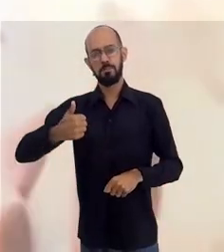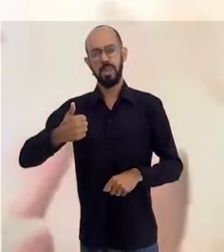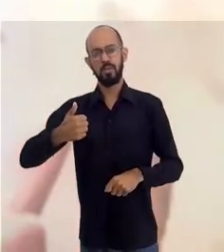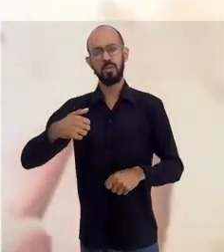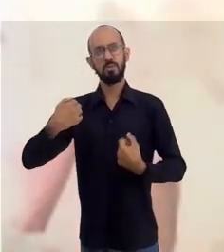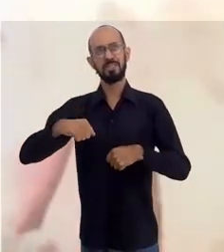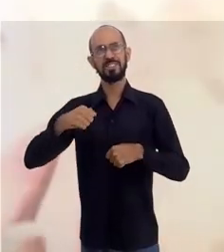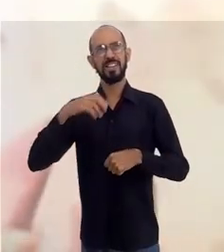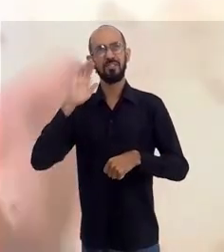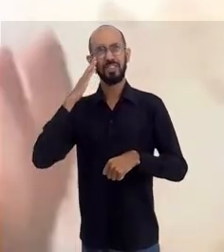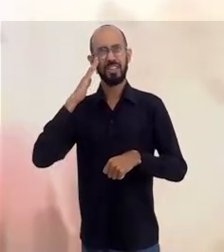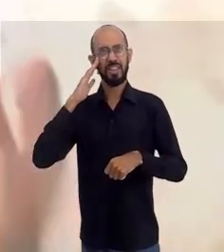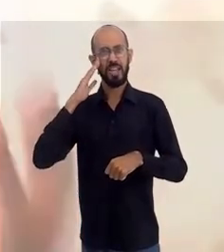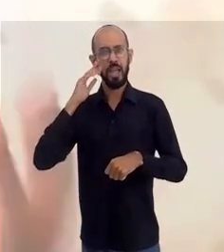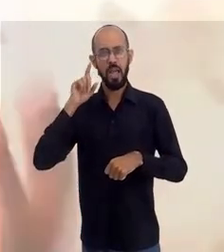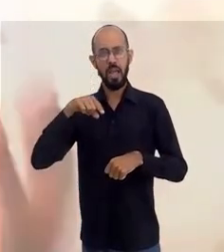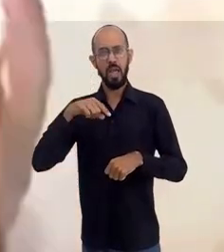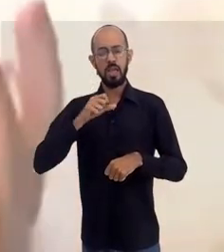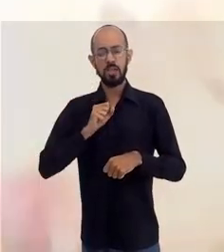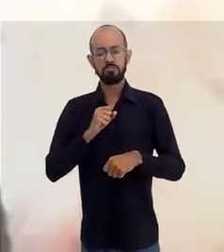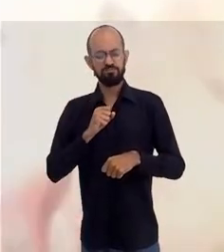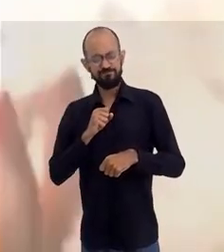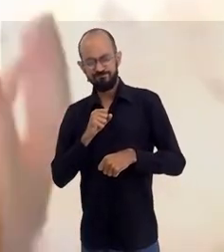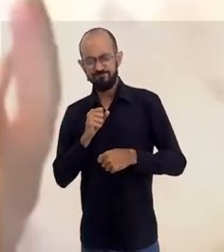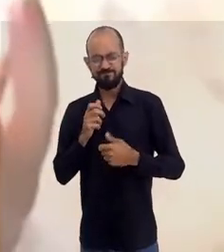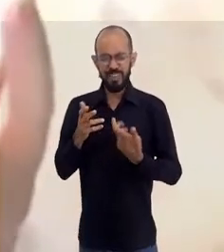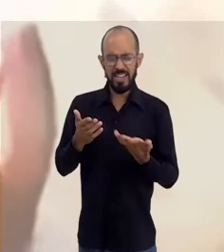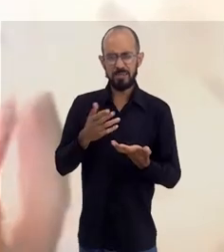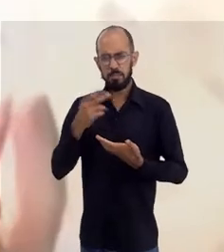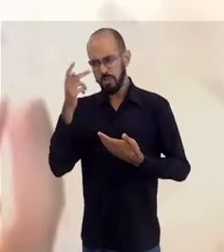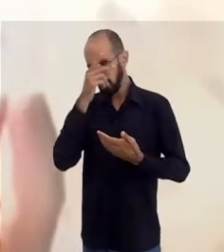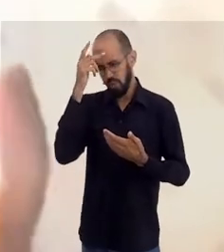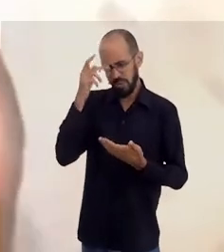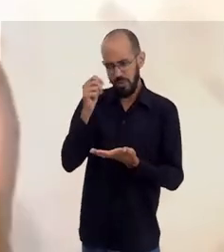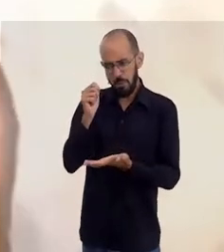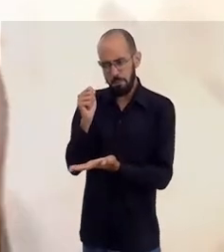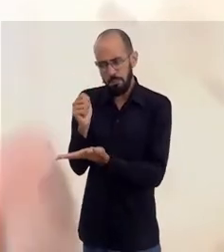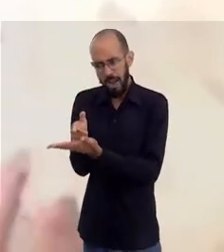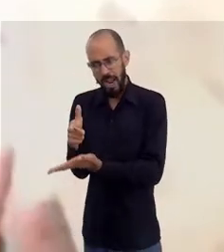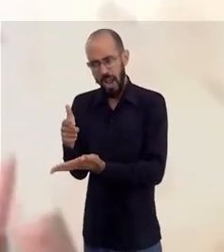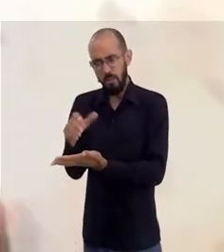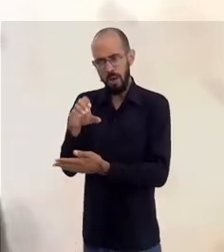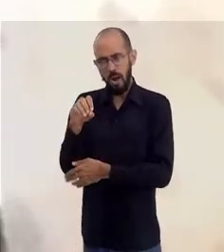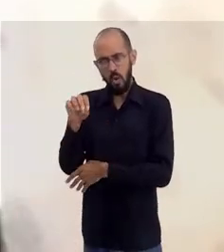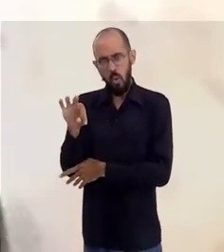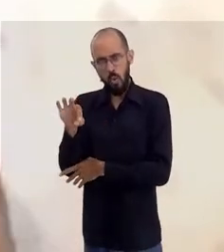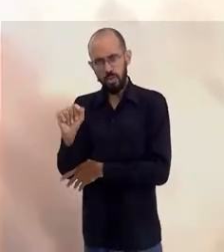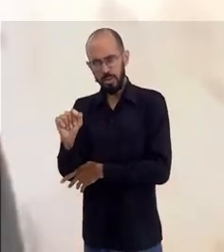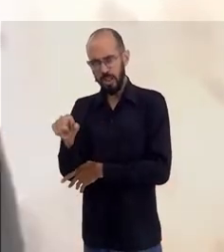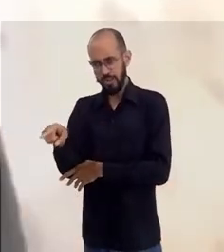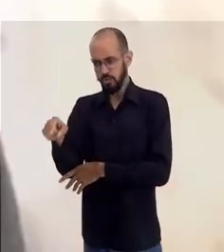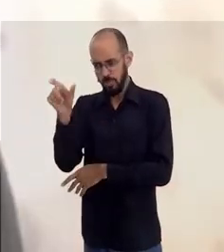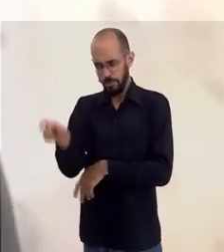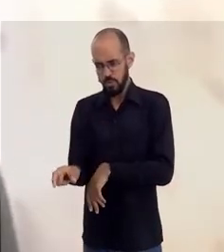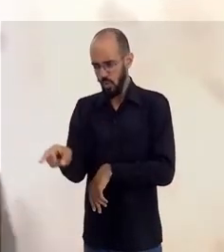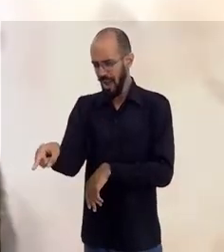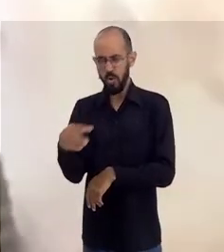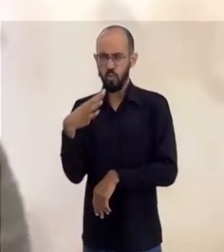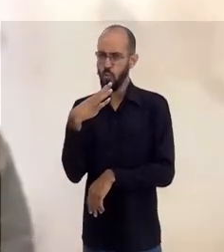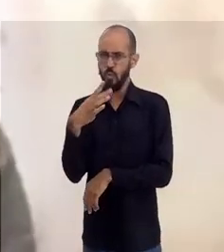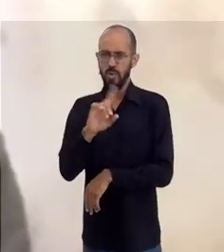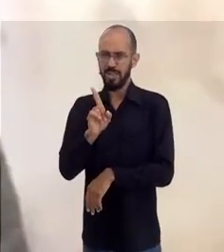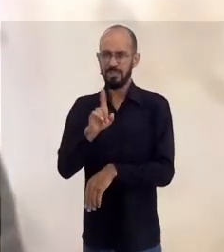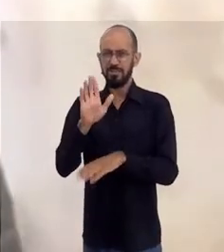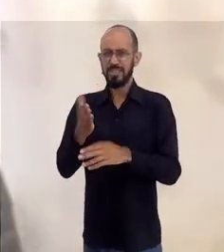validar exatamente essa né Será que as pessoas parariam por uma coisa por uma conta uma pessoa que ela nem conhece